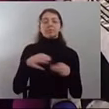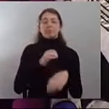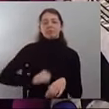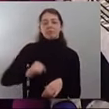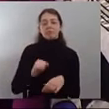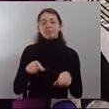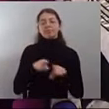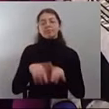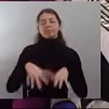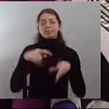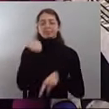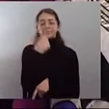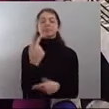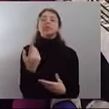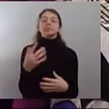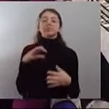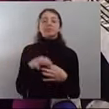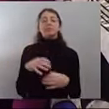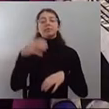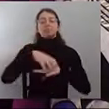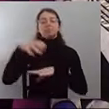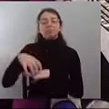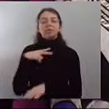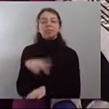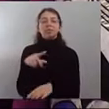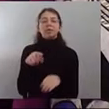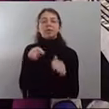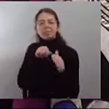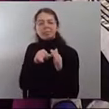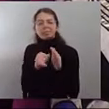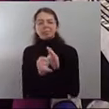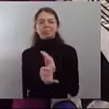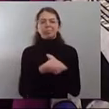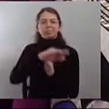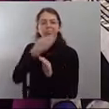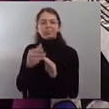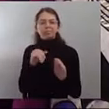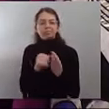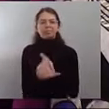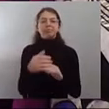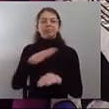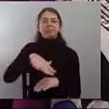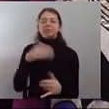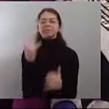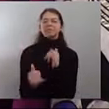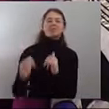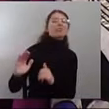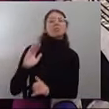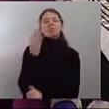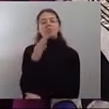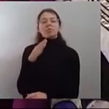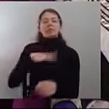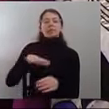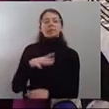com as infraestruturas de Portugal que inclui a construção de um túnel na área mais crítica da Ribeira de Lages, em Santa Mar de Oeiras. Este é um município que